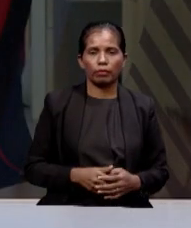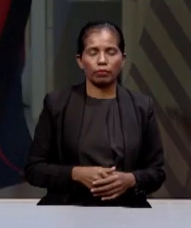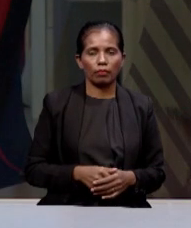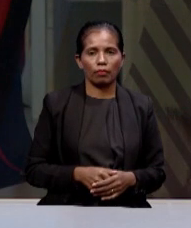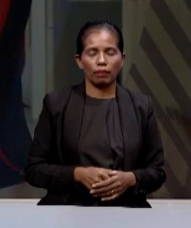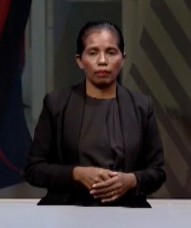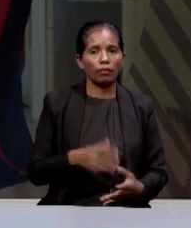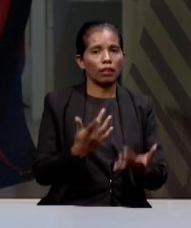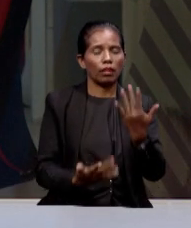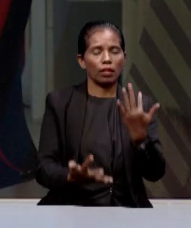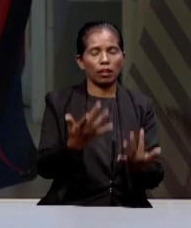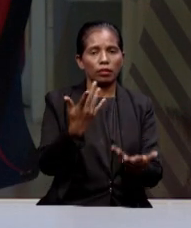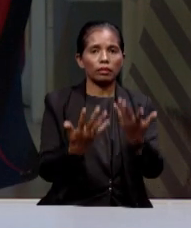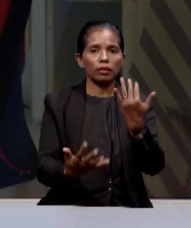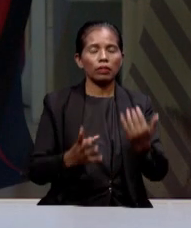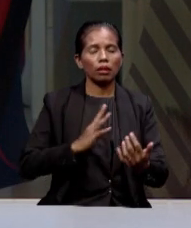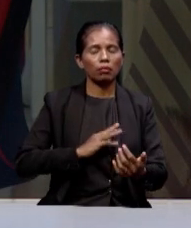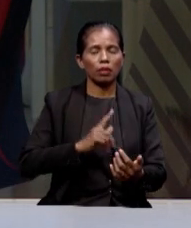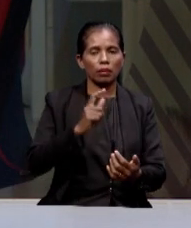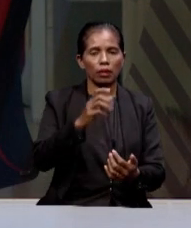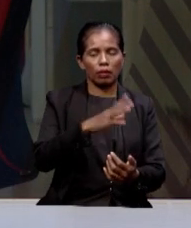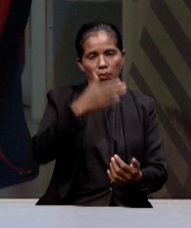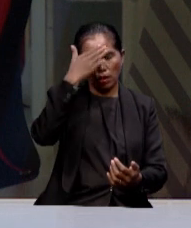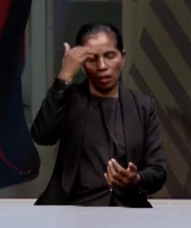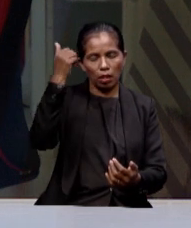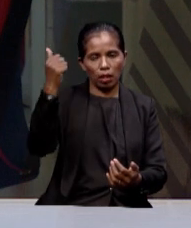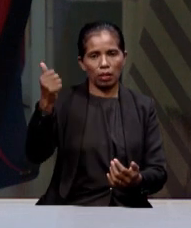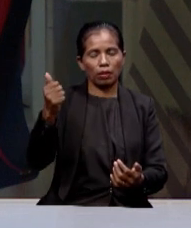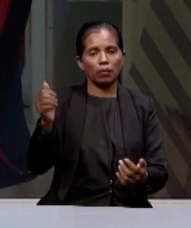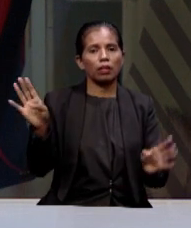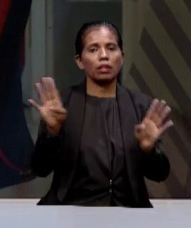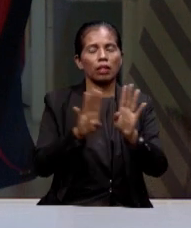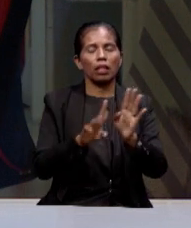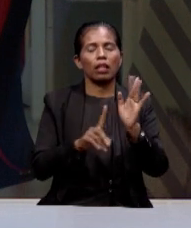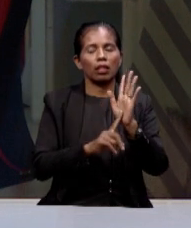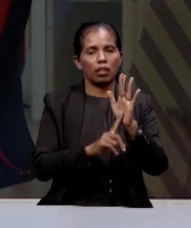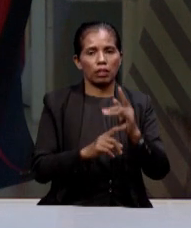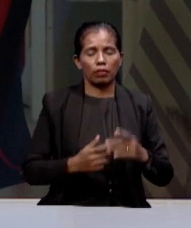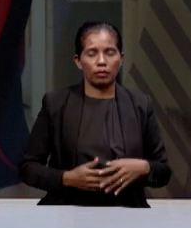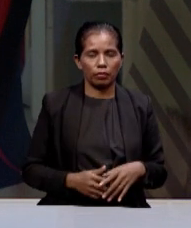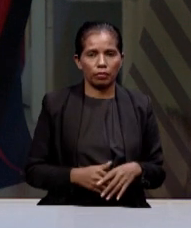Incêndio ia Bairupita acontece, tamba a lua, a mate, lilin ia ortório.